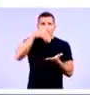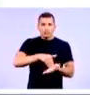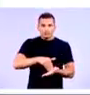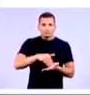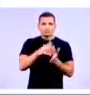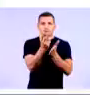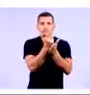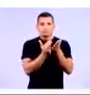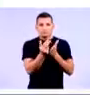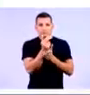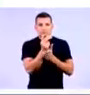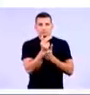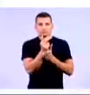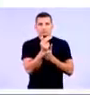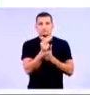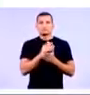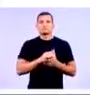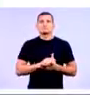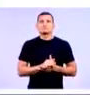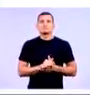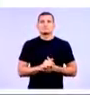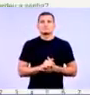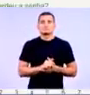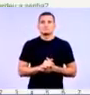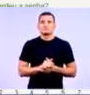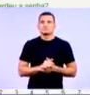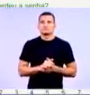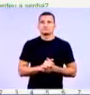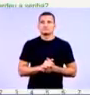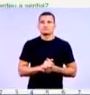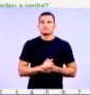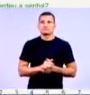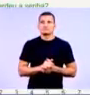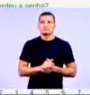chamado Ambiente Virtual de Aprendizagem.